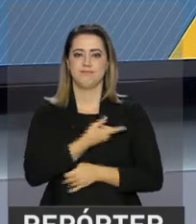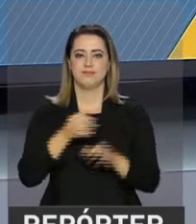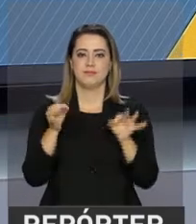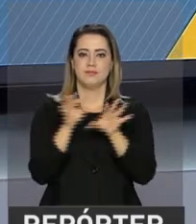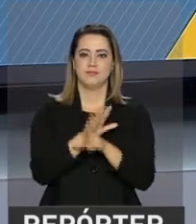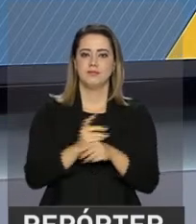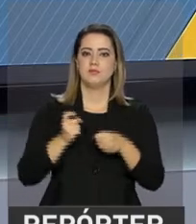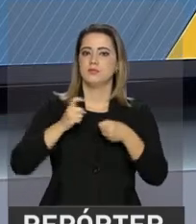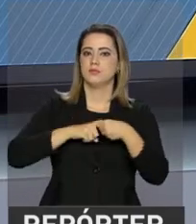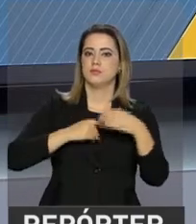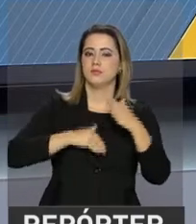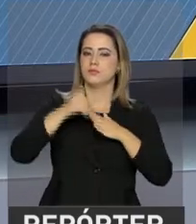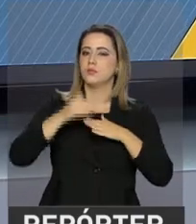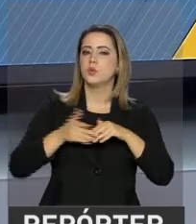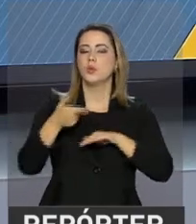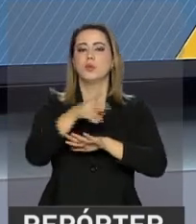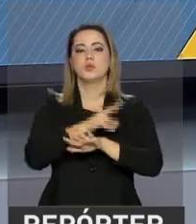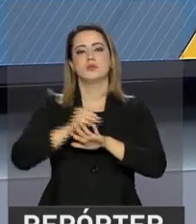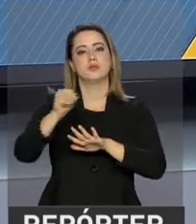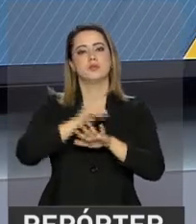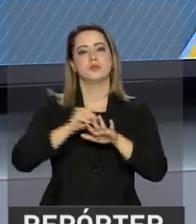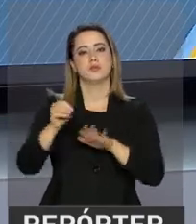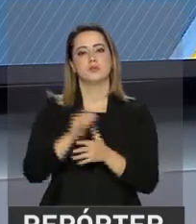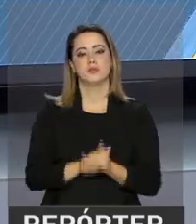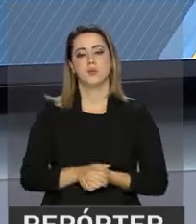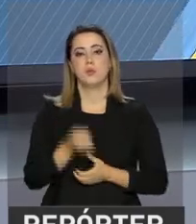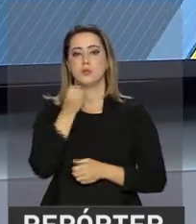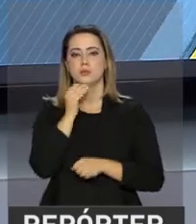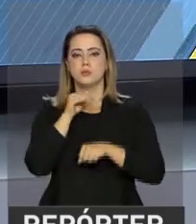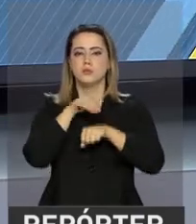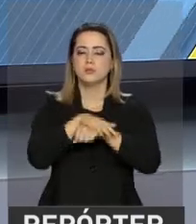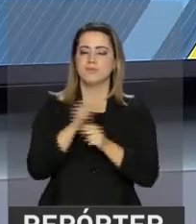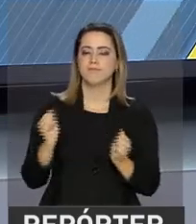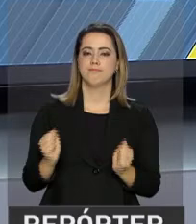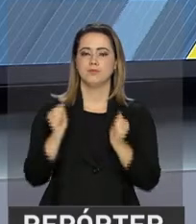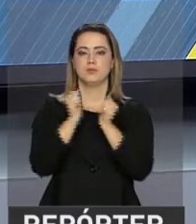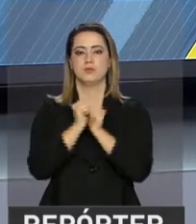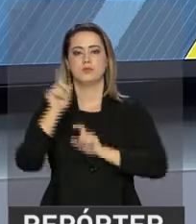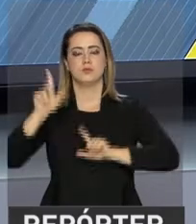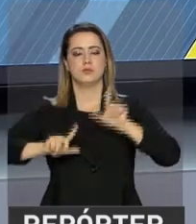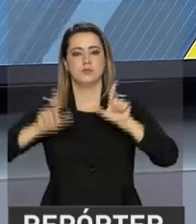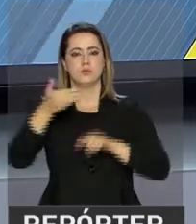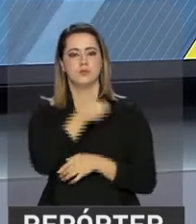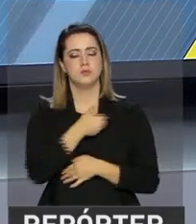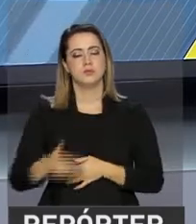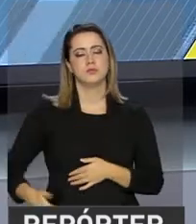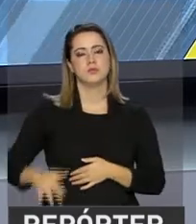por aqui. Voltamos a qualquer momento com outras informações. Uma boa noite para você e